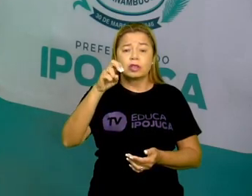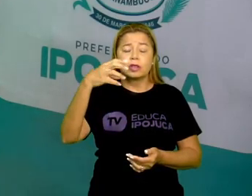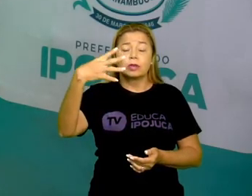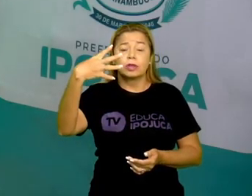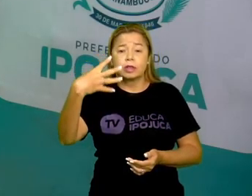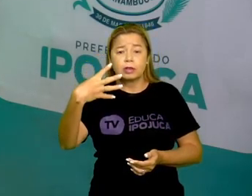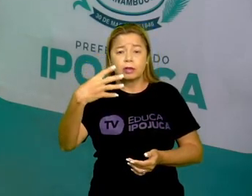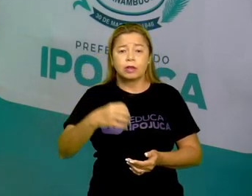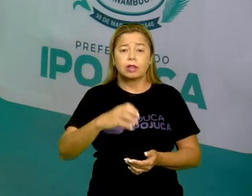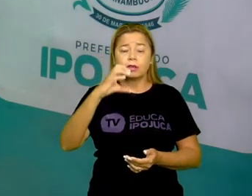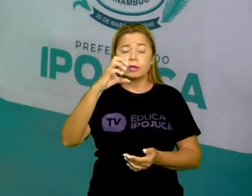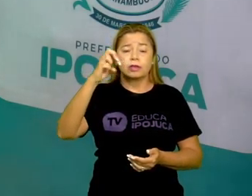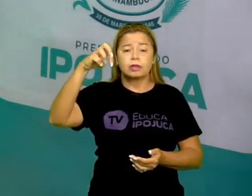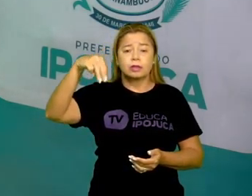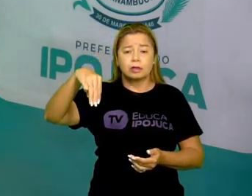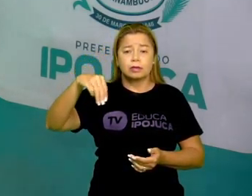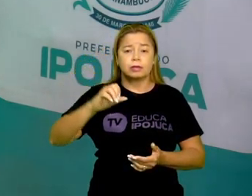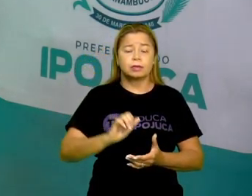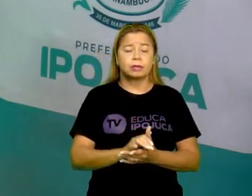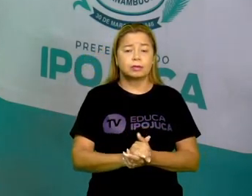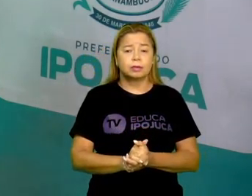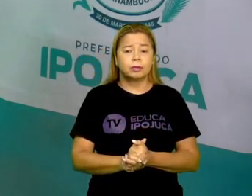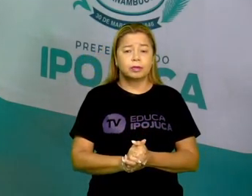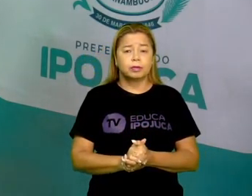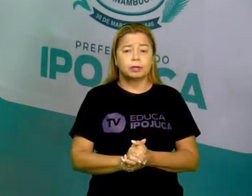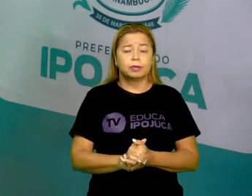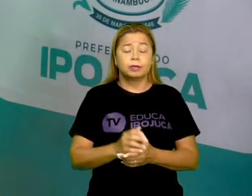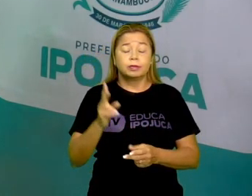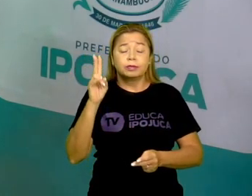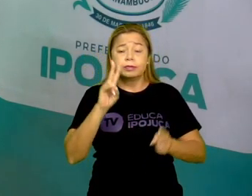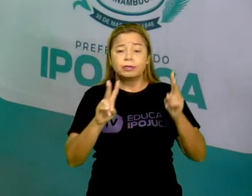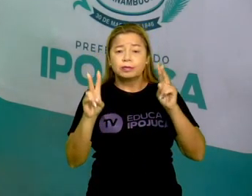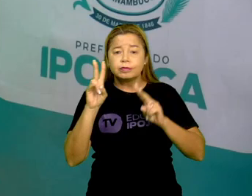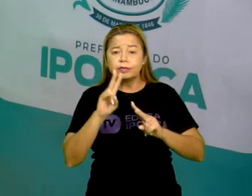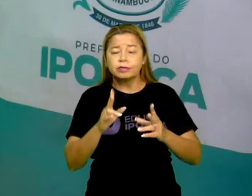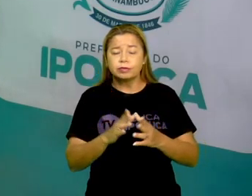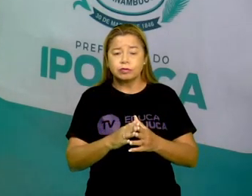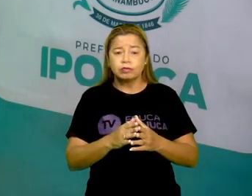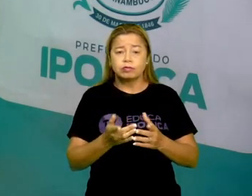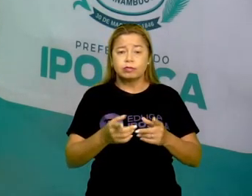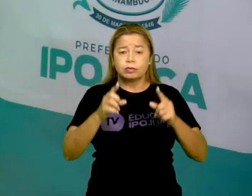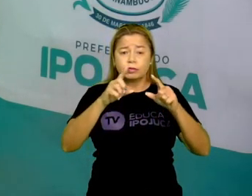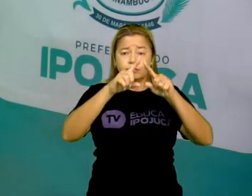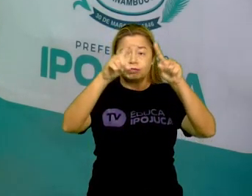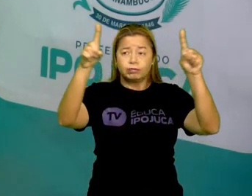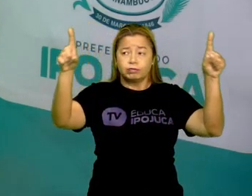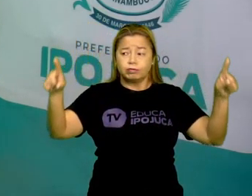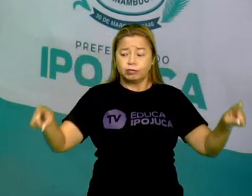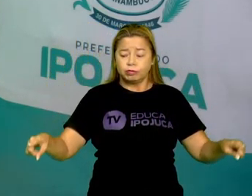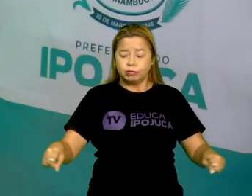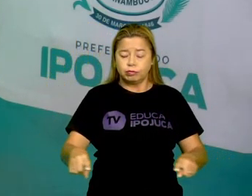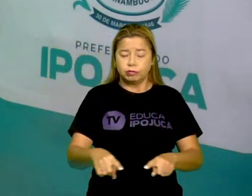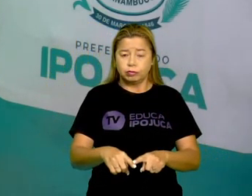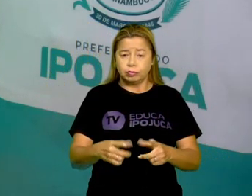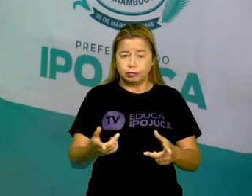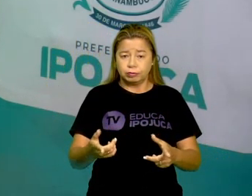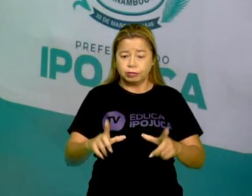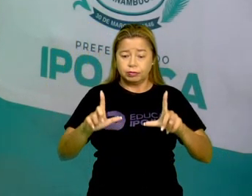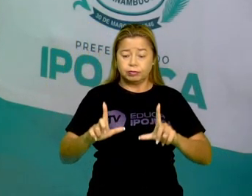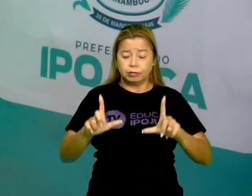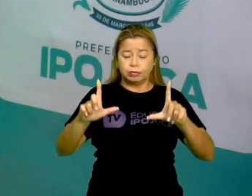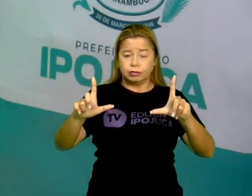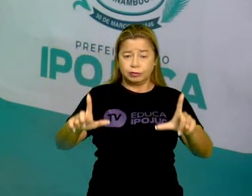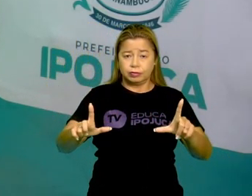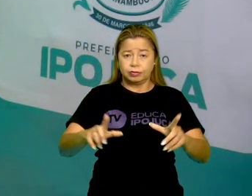centímetros. Vejam, então, o tamanho da TV de 40 polegadas, por